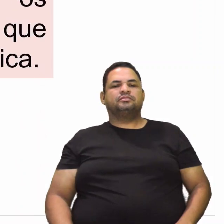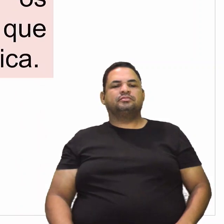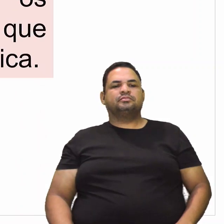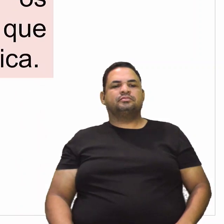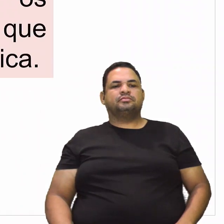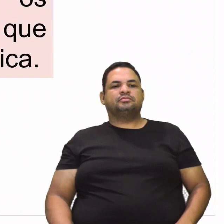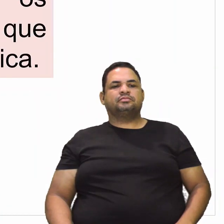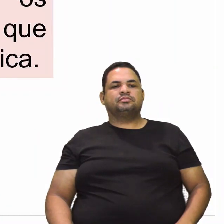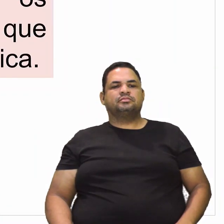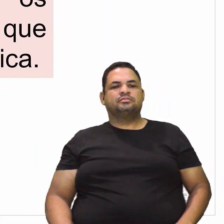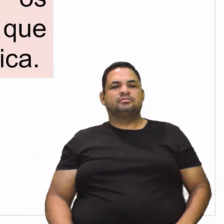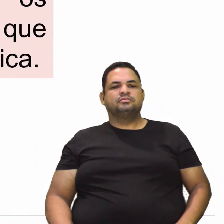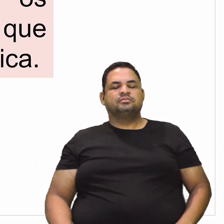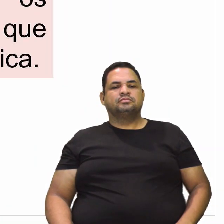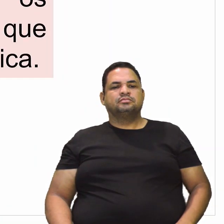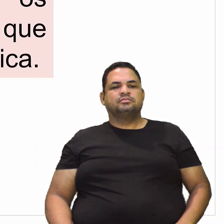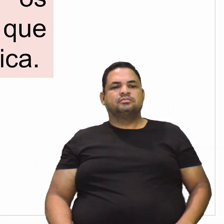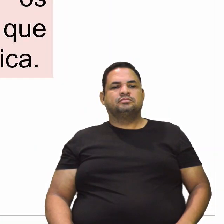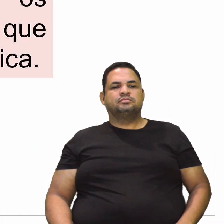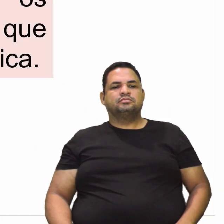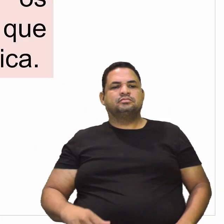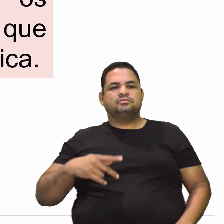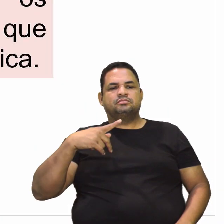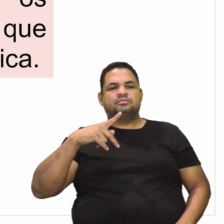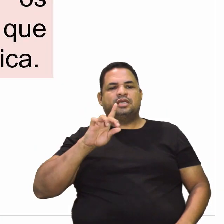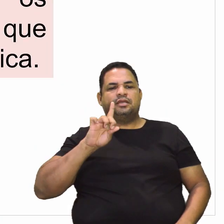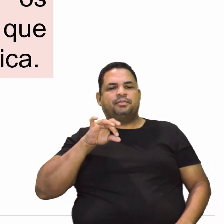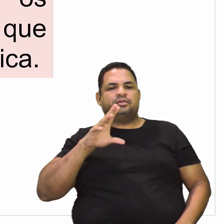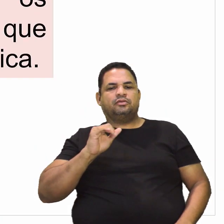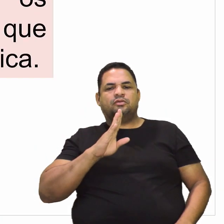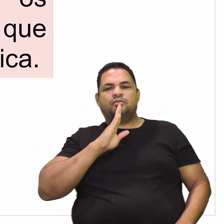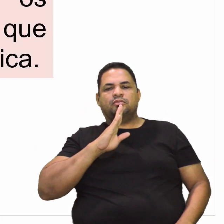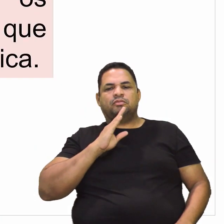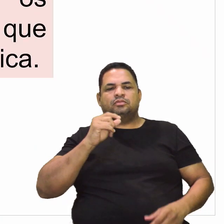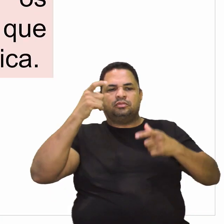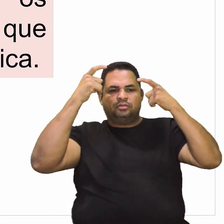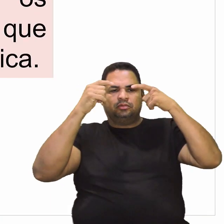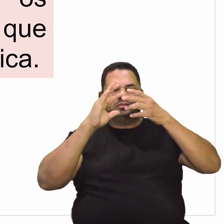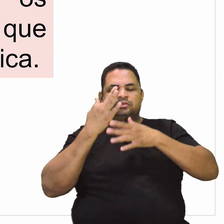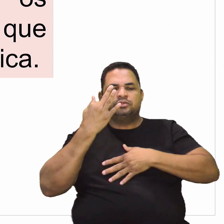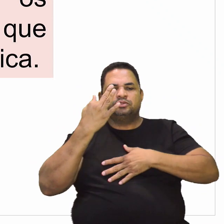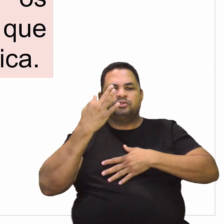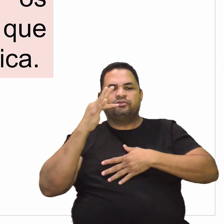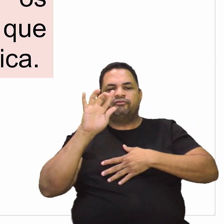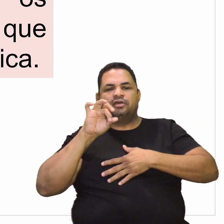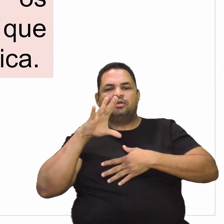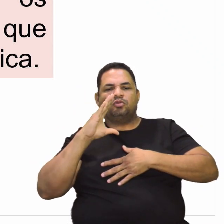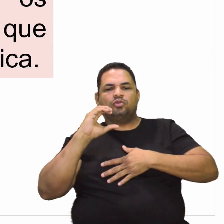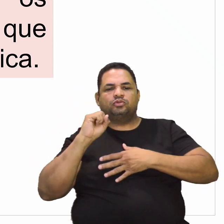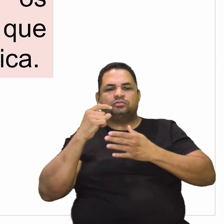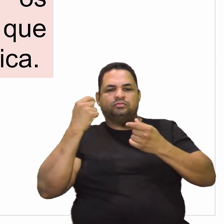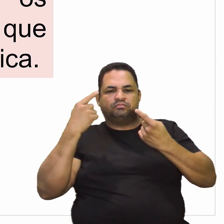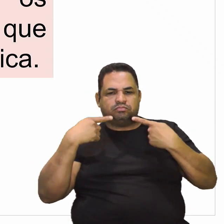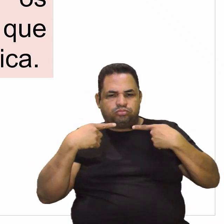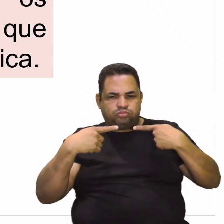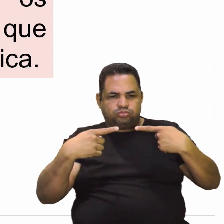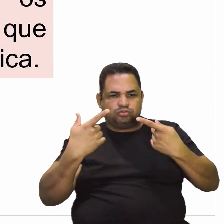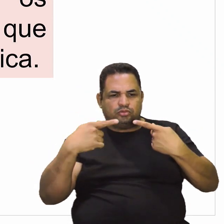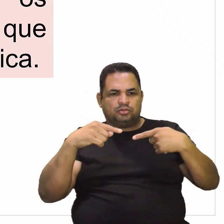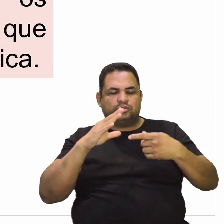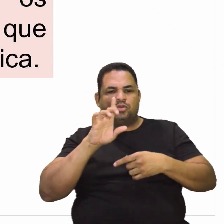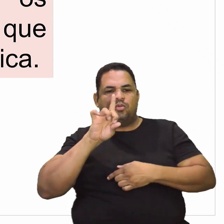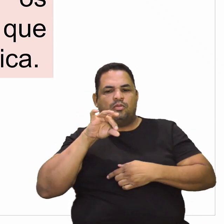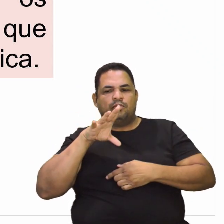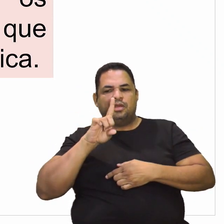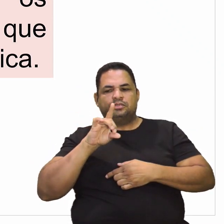Reis carolíngios. Pepino foi reconhecido como rei dos francos, lutando contra quem?